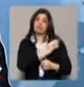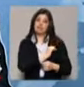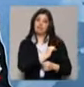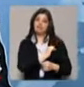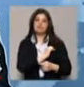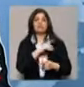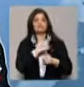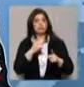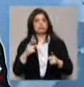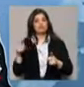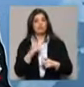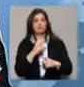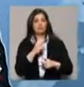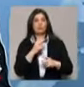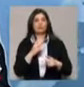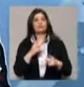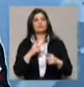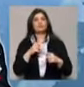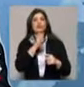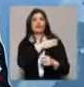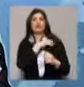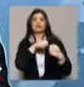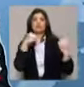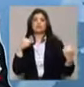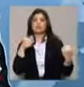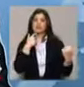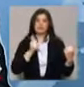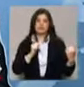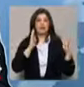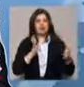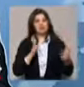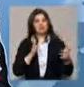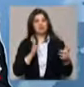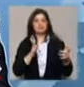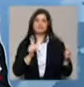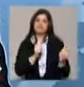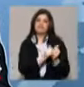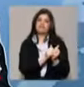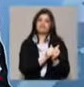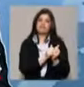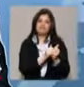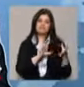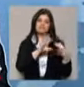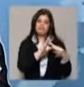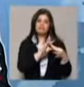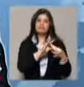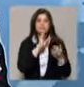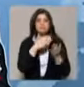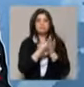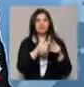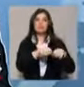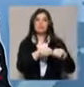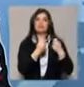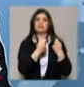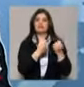Paulo Portas nem Paulo Portas se pode dar ao Luxo de se afastar de Pedro passos Coelho tendo em conta aquilo que é sobrevivência dos seus dos seus